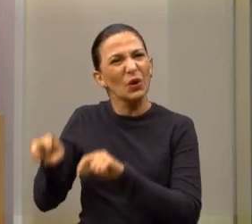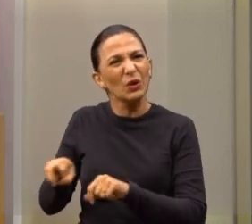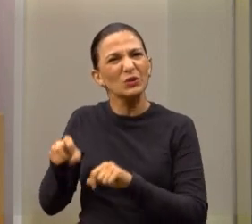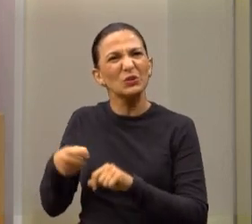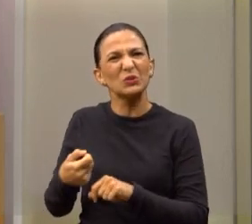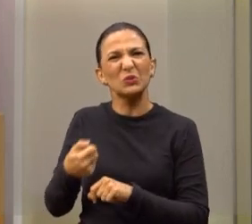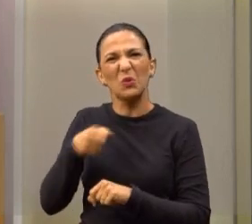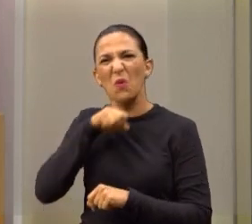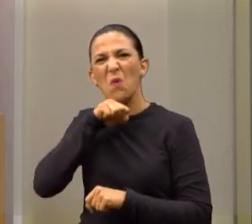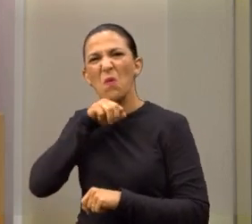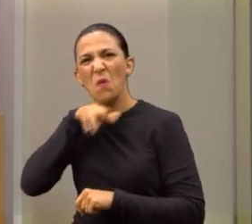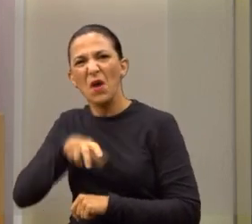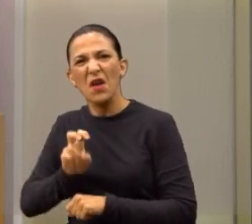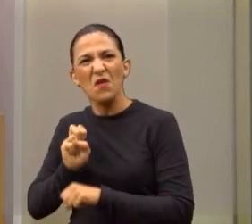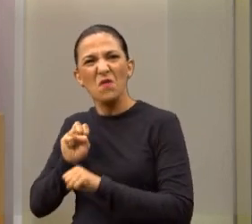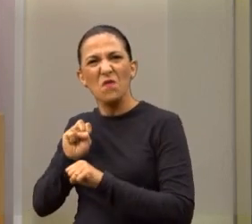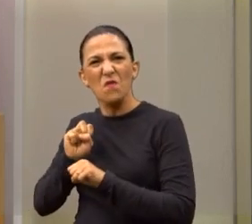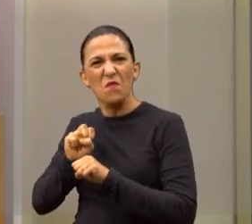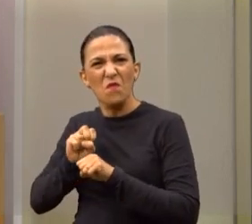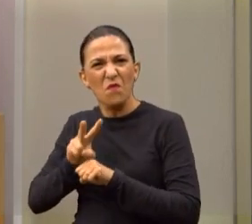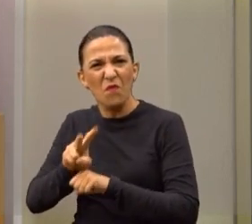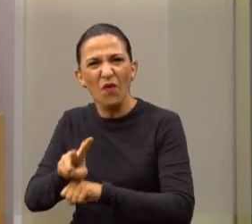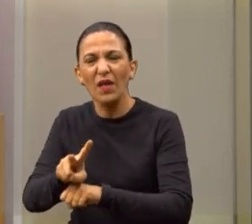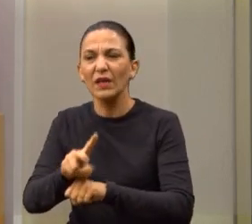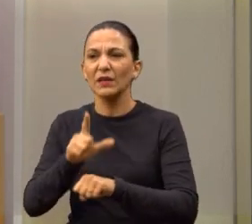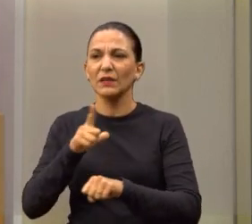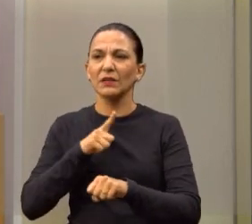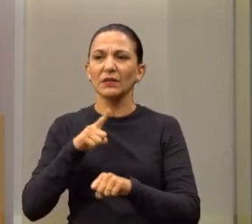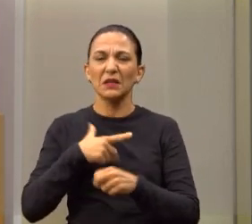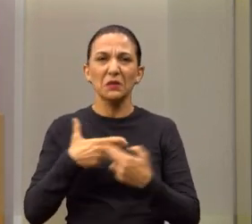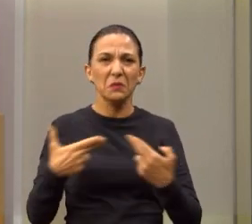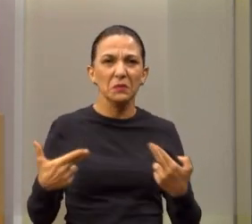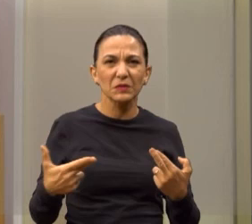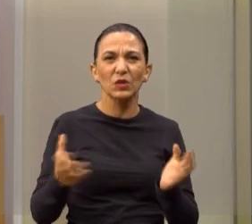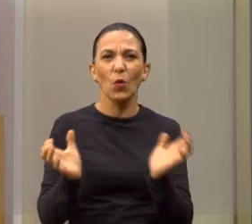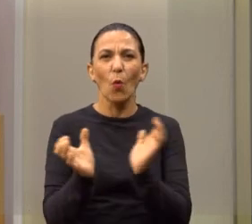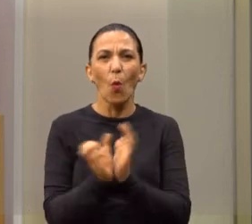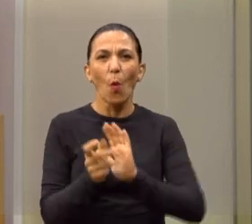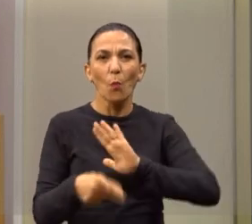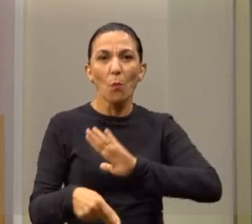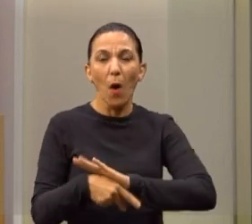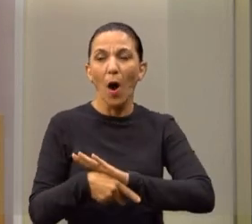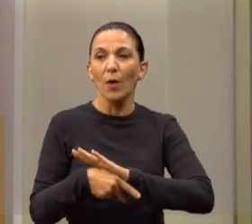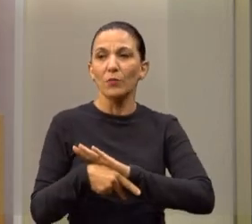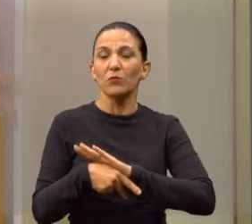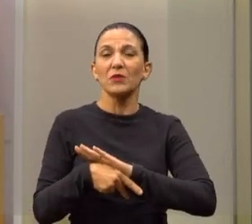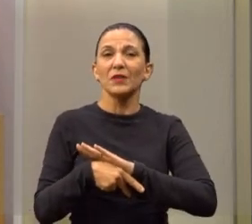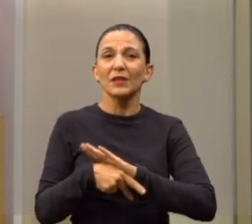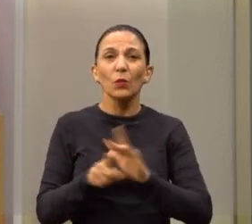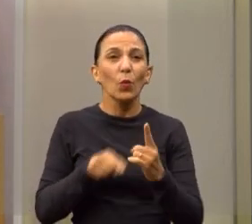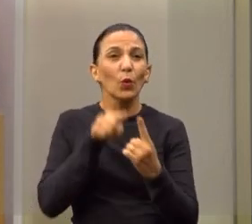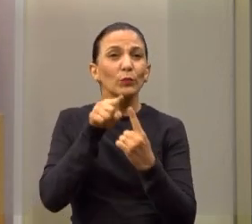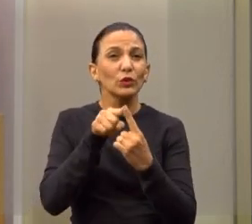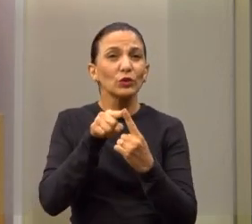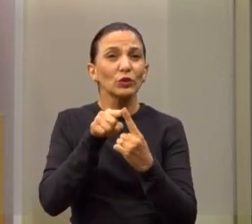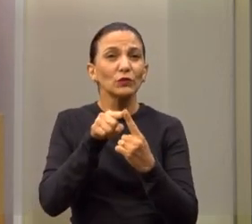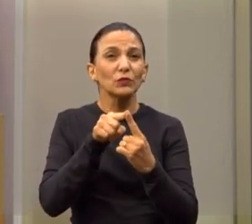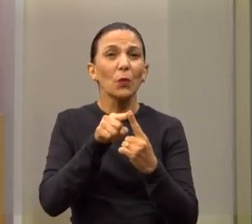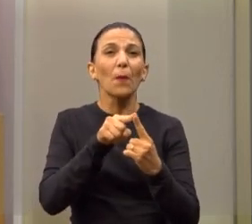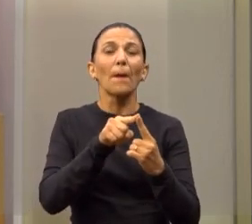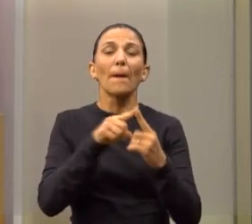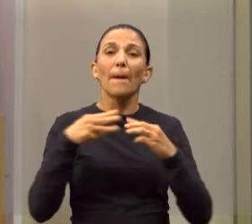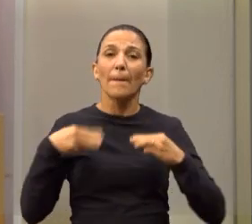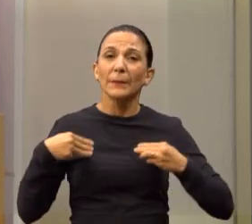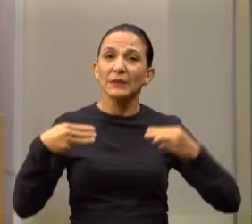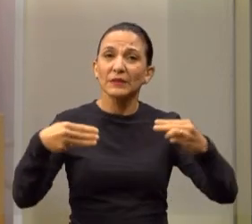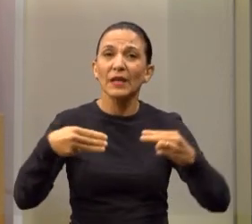latifundiários, pelos grileiros, exatamente, que tendem a destruir o Ministério do Meio Ambiente, o